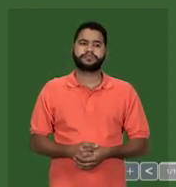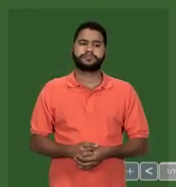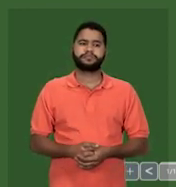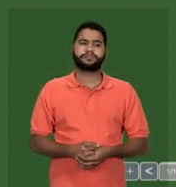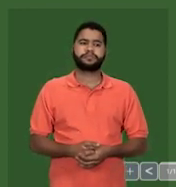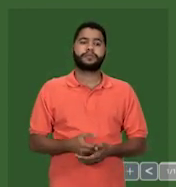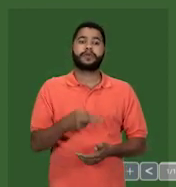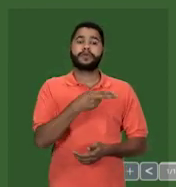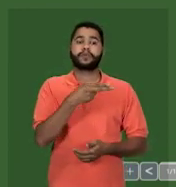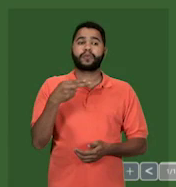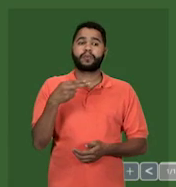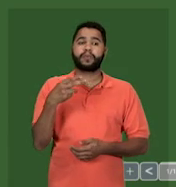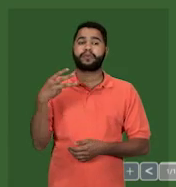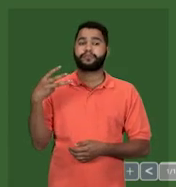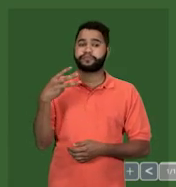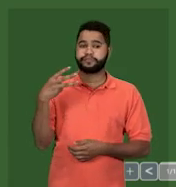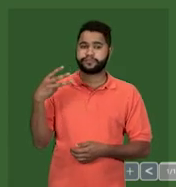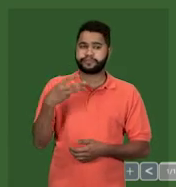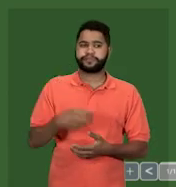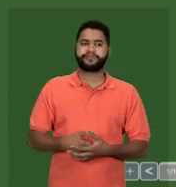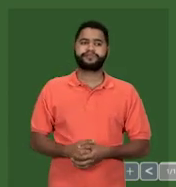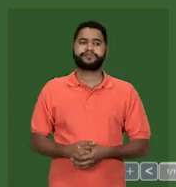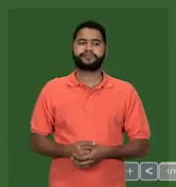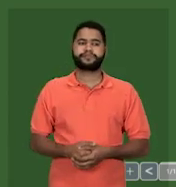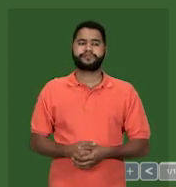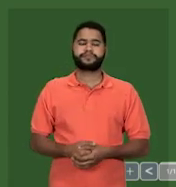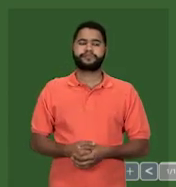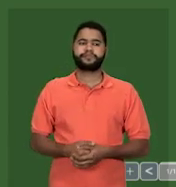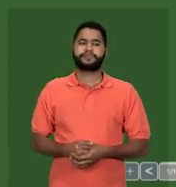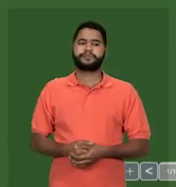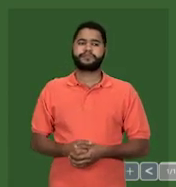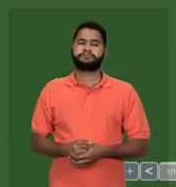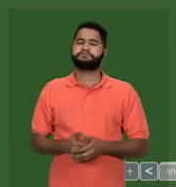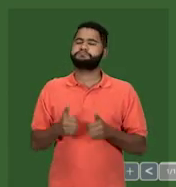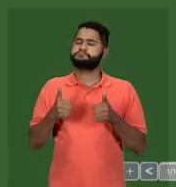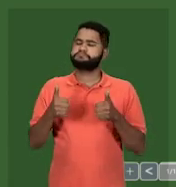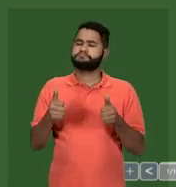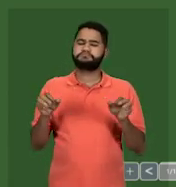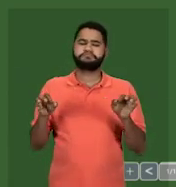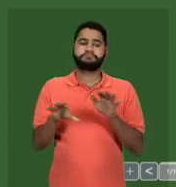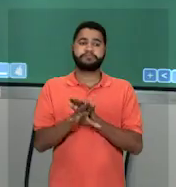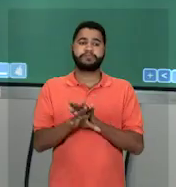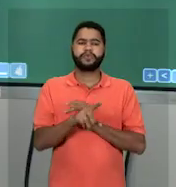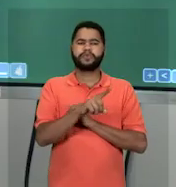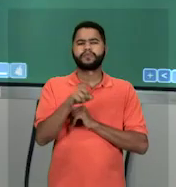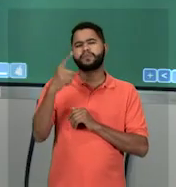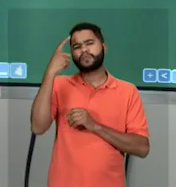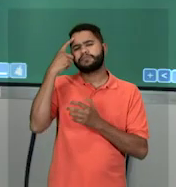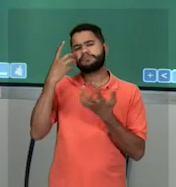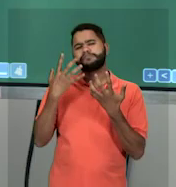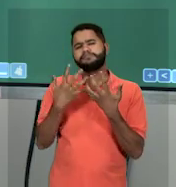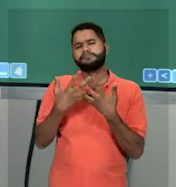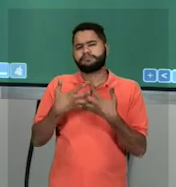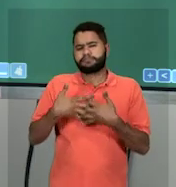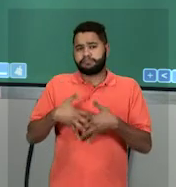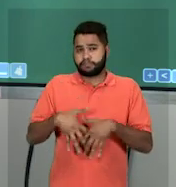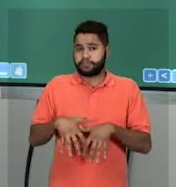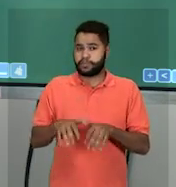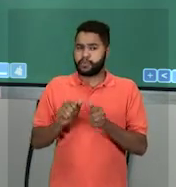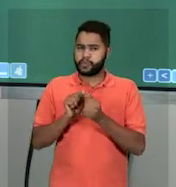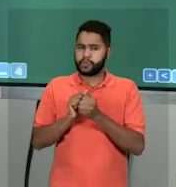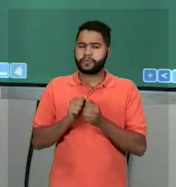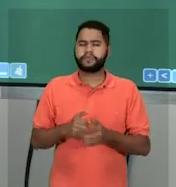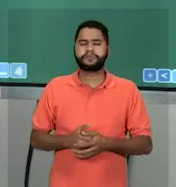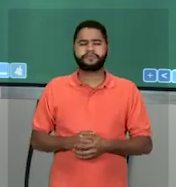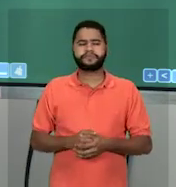e resulta em 33 beleza eu quero que você pensa seguinte aqui ó pensa junto